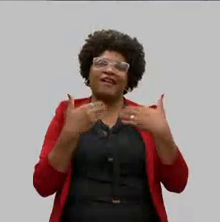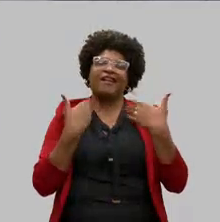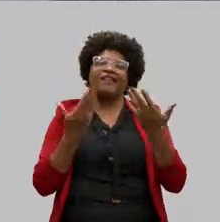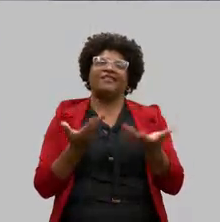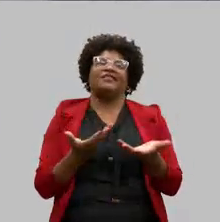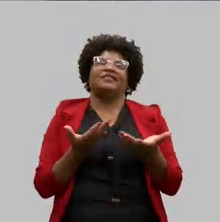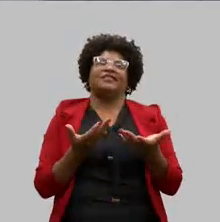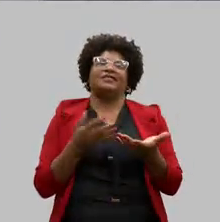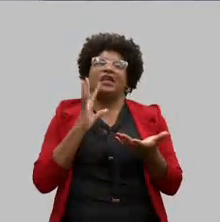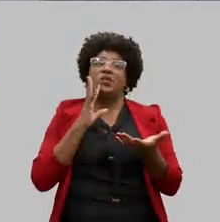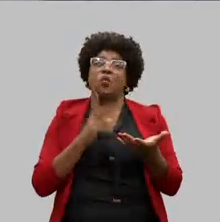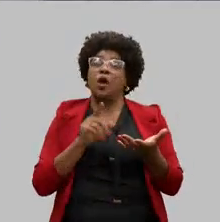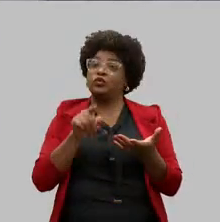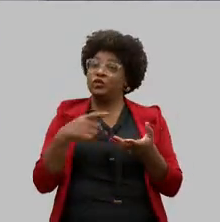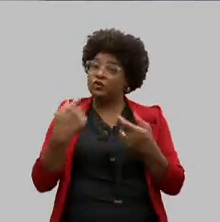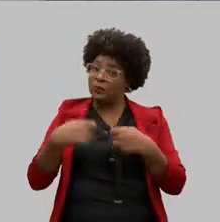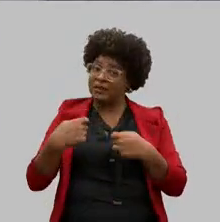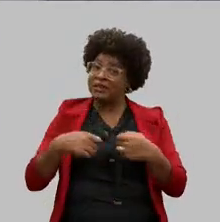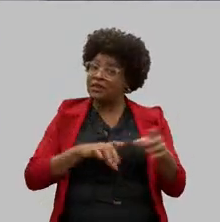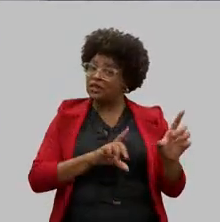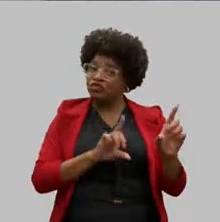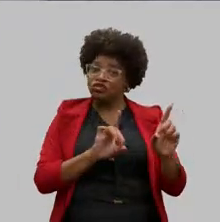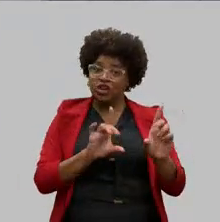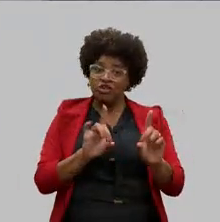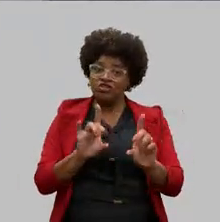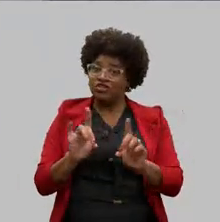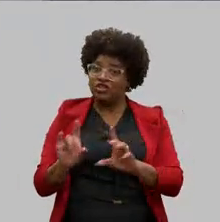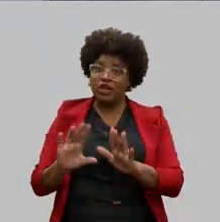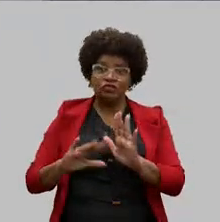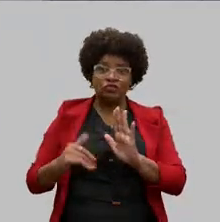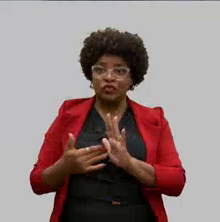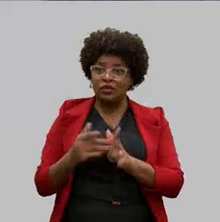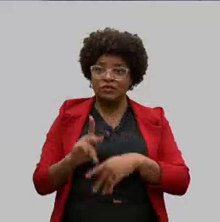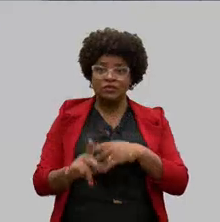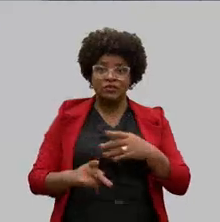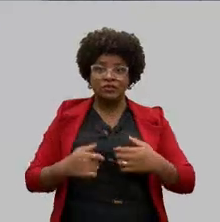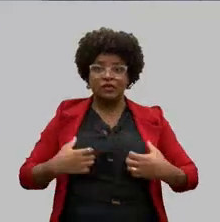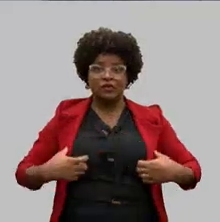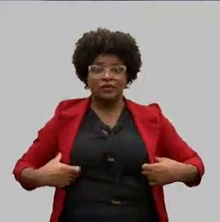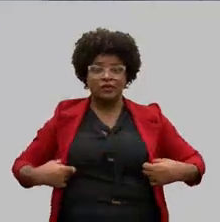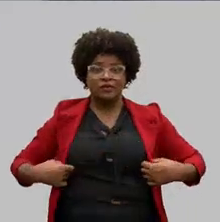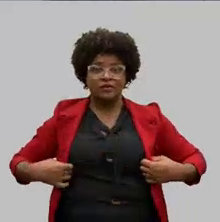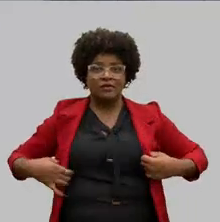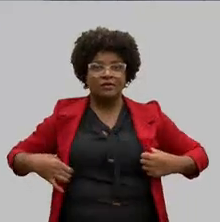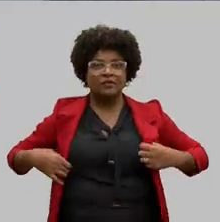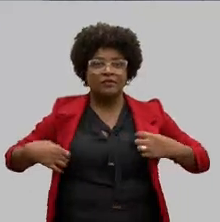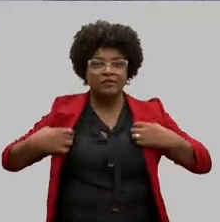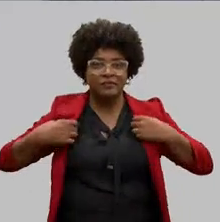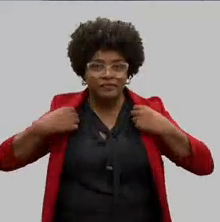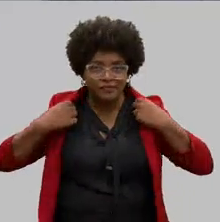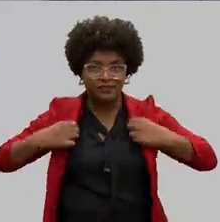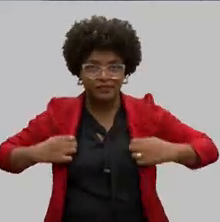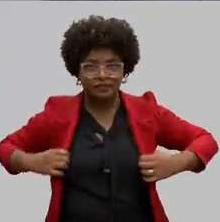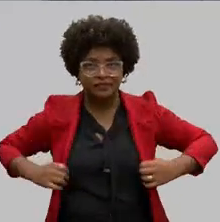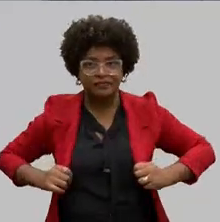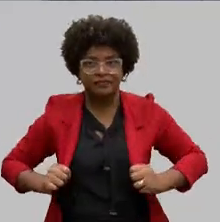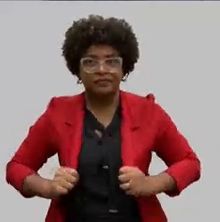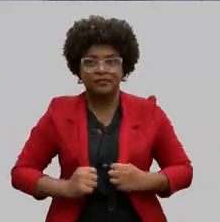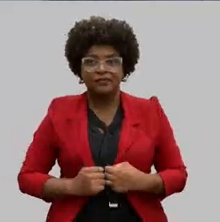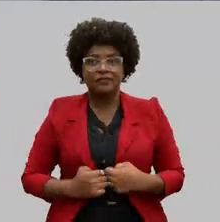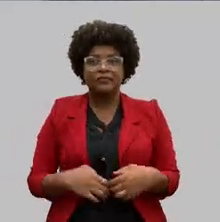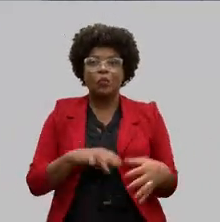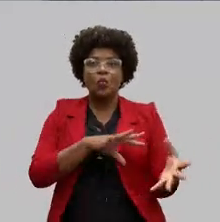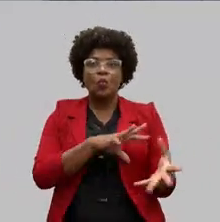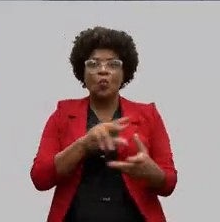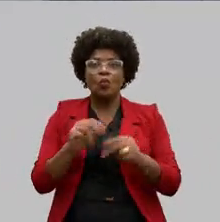fazer parte do cotidiano de todo mundo porque hoje em dia Essa era da do mundo digital muita gente só